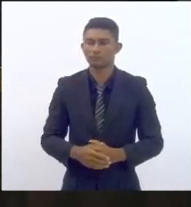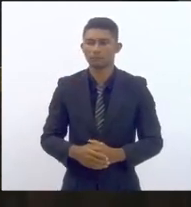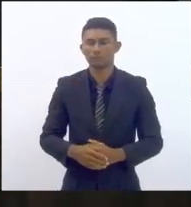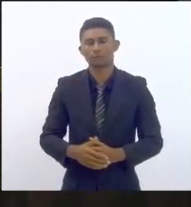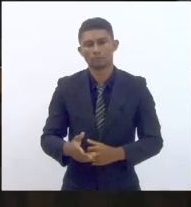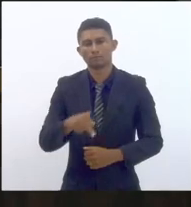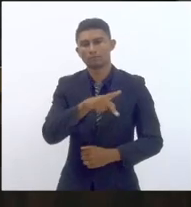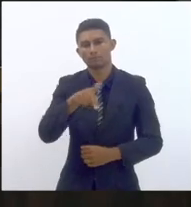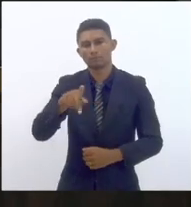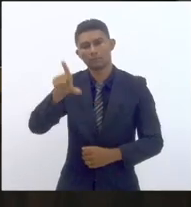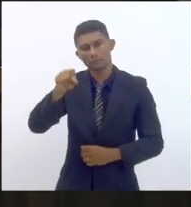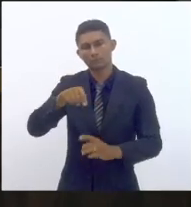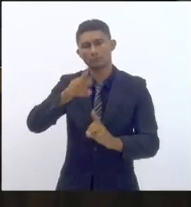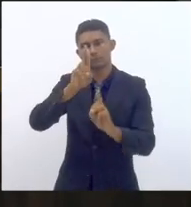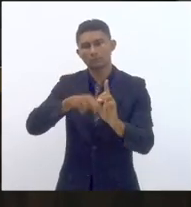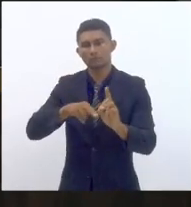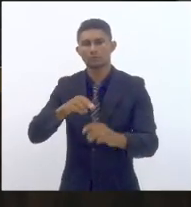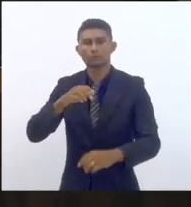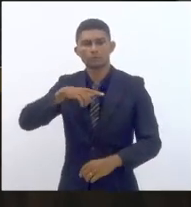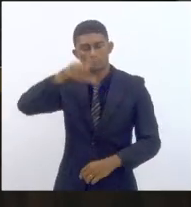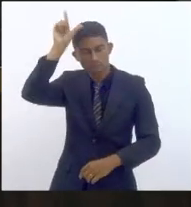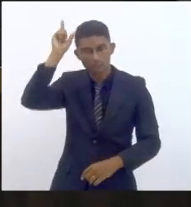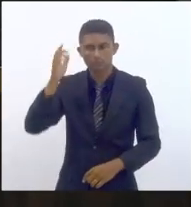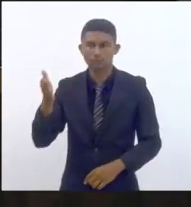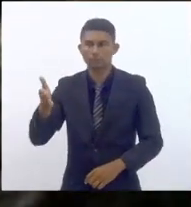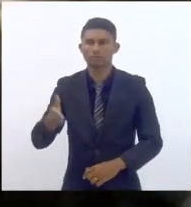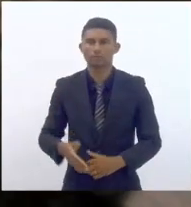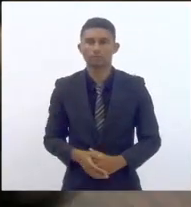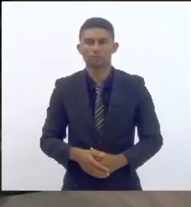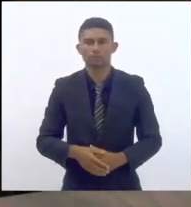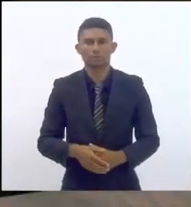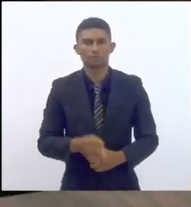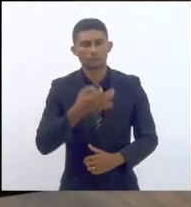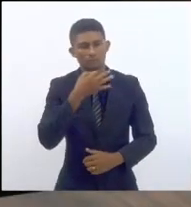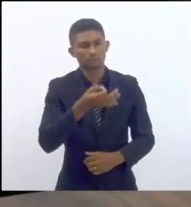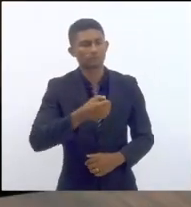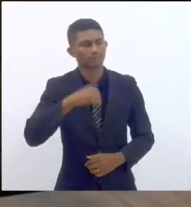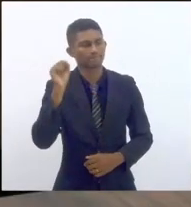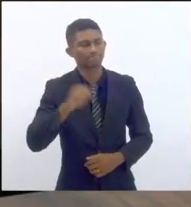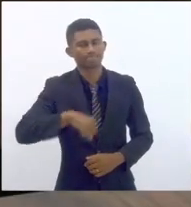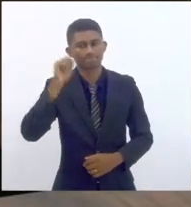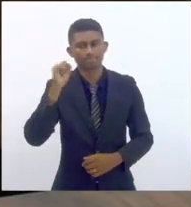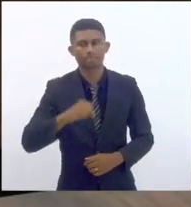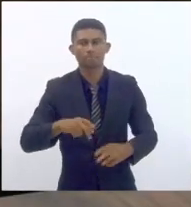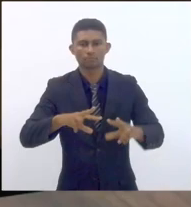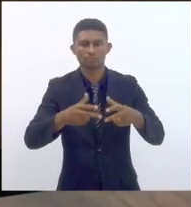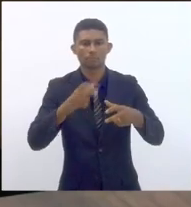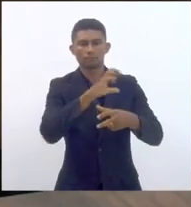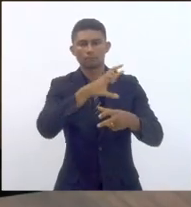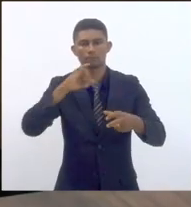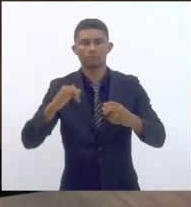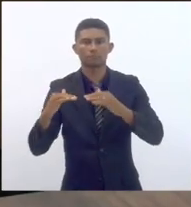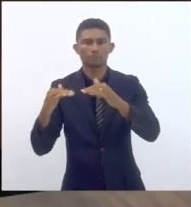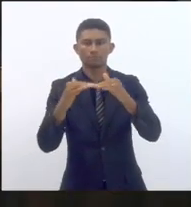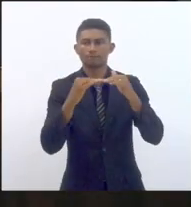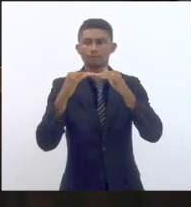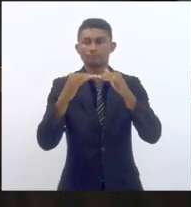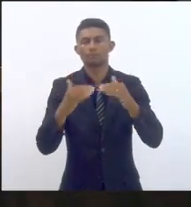Presidência designa relator, deputado Luiz Paulo. No mérito, favorável, acompanhando o parecer da CCJ.